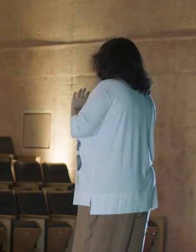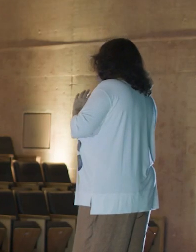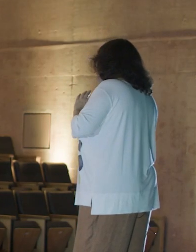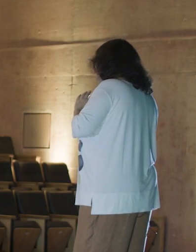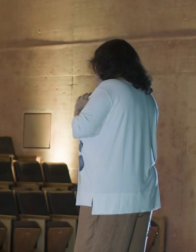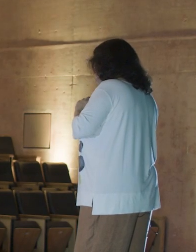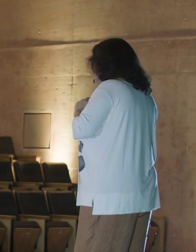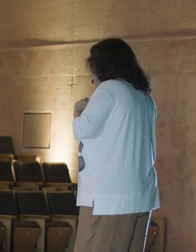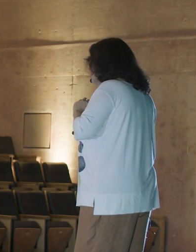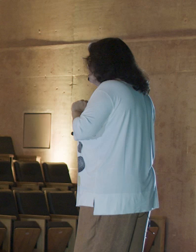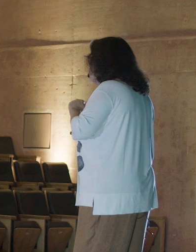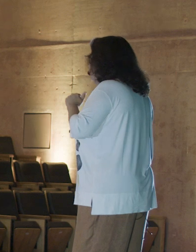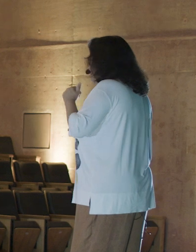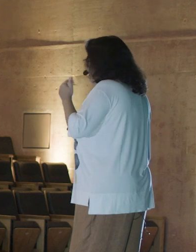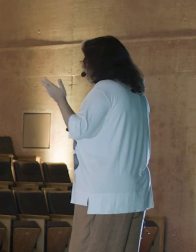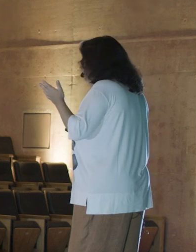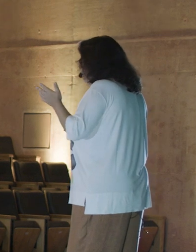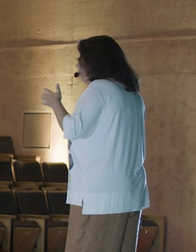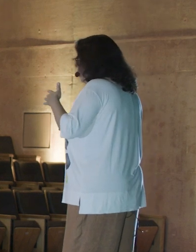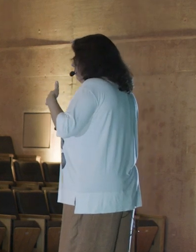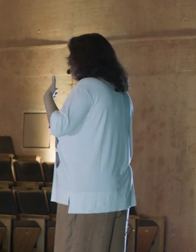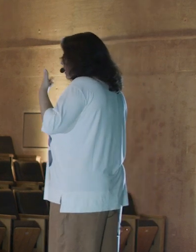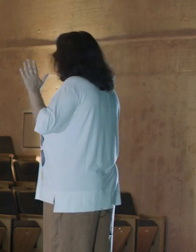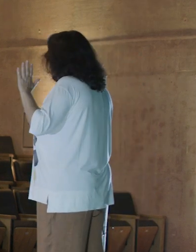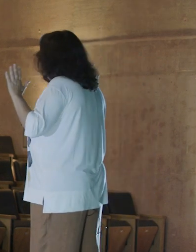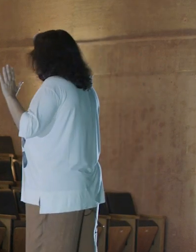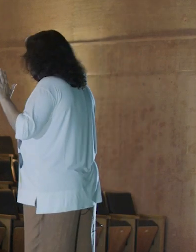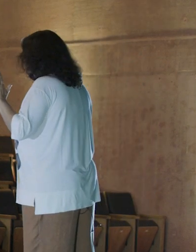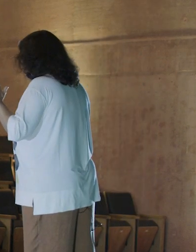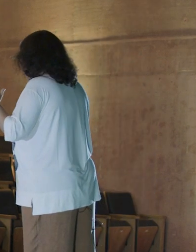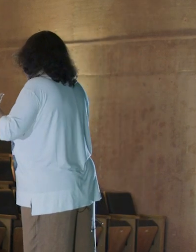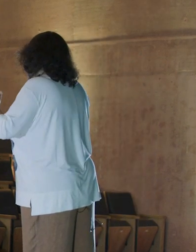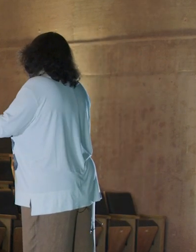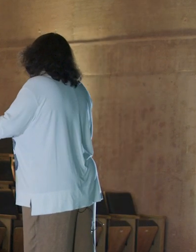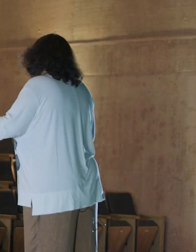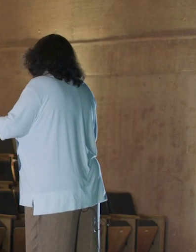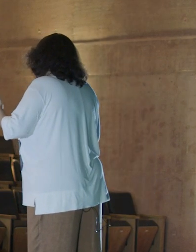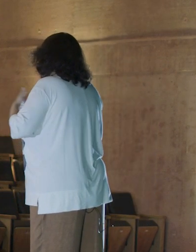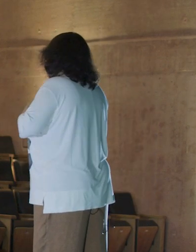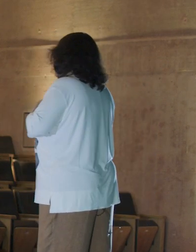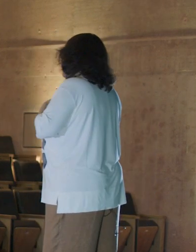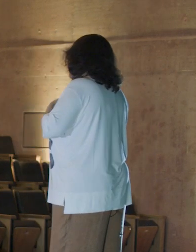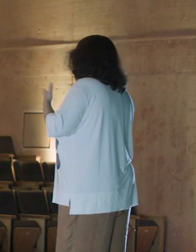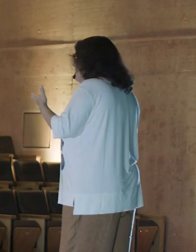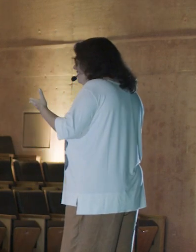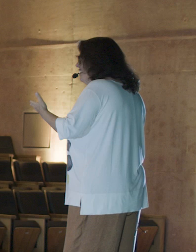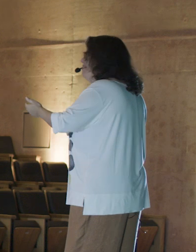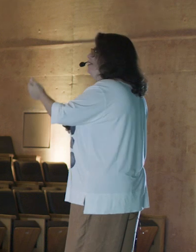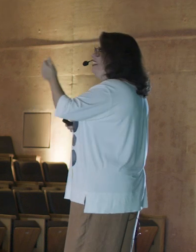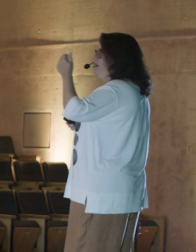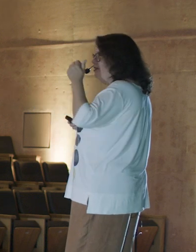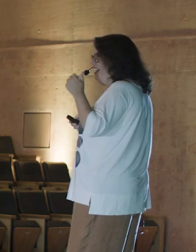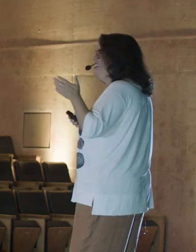Museu Paulista há mais de 100 anos e não é exposta há muitos anos. E abrindo, então, a caixa,